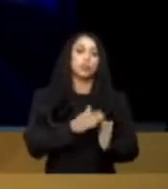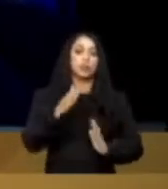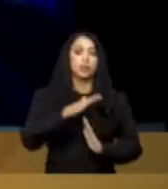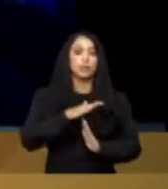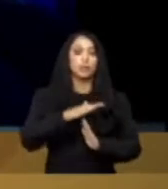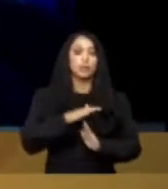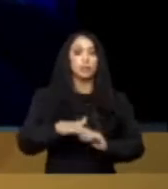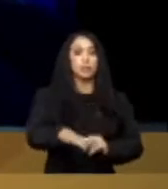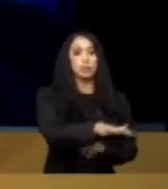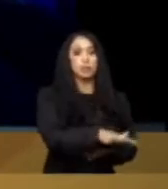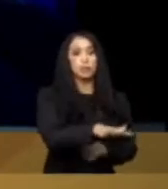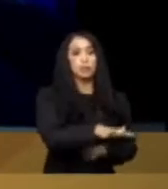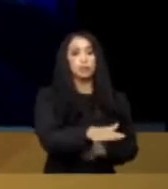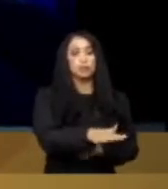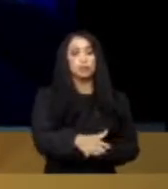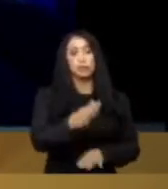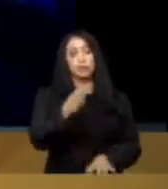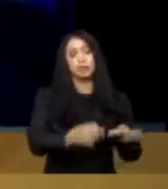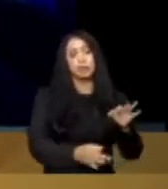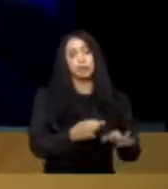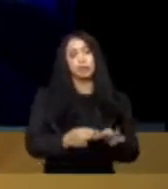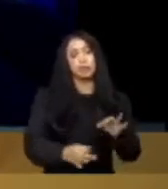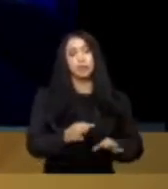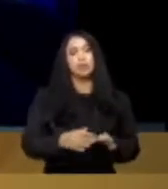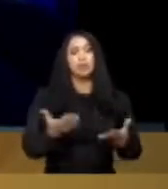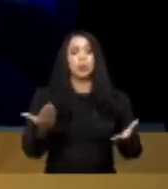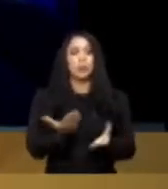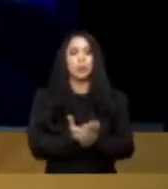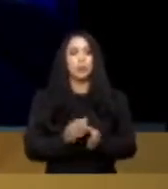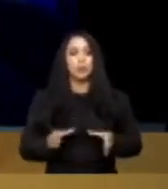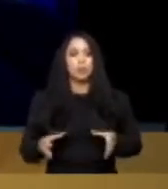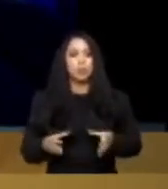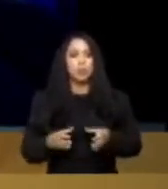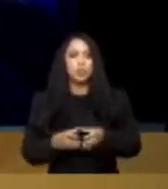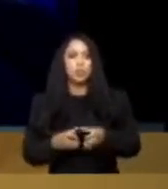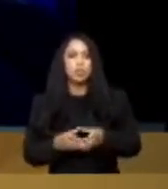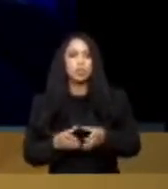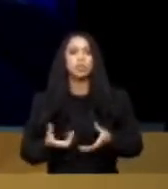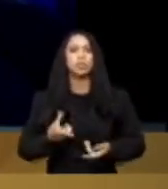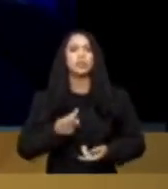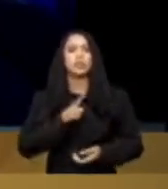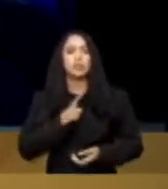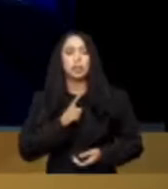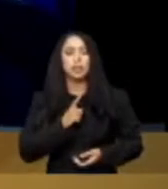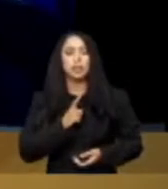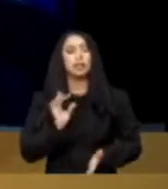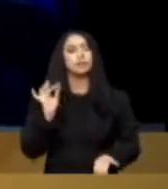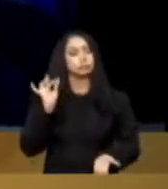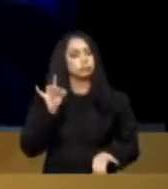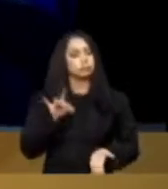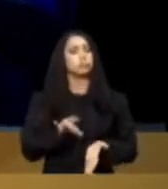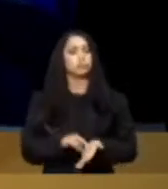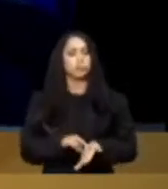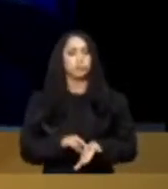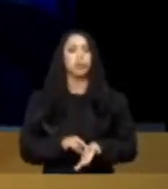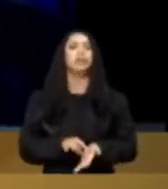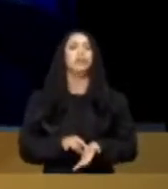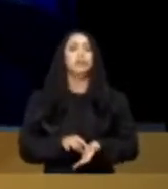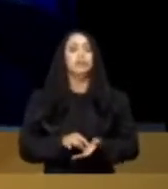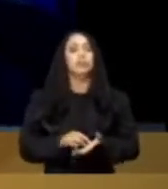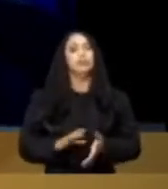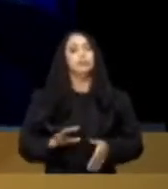competência territorial do órgão julgador. O processo coletivo há de funcionar como instrumento eficaz à